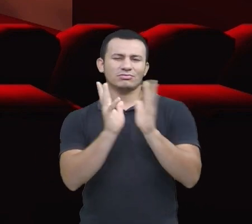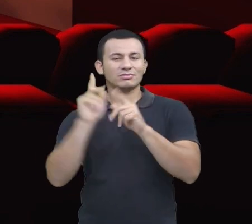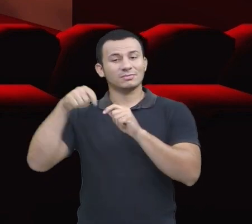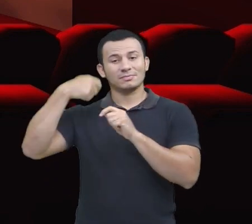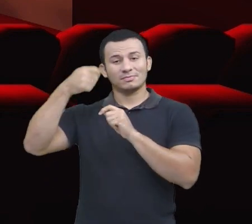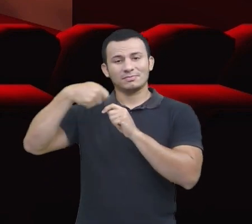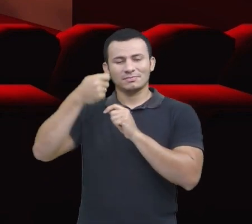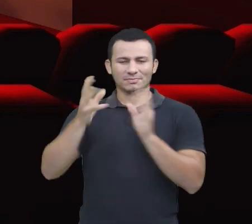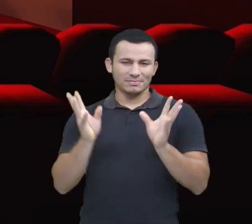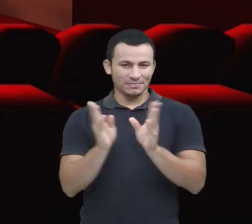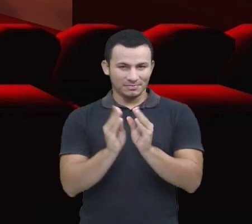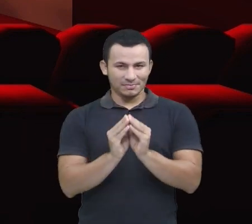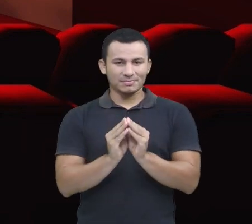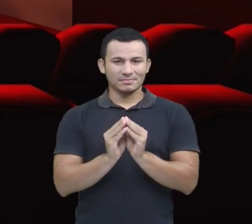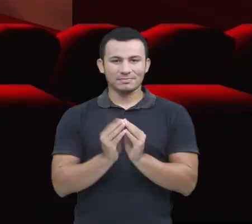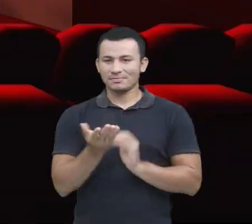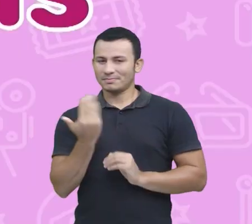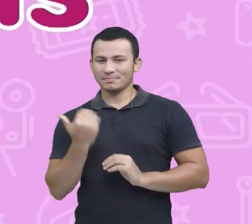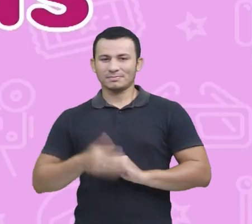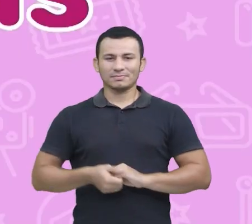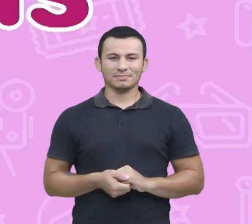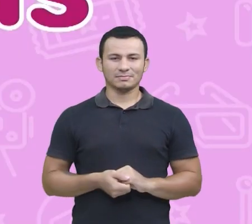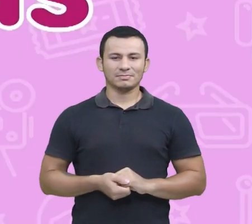deste curta-metragem. Vamos lá?